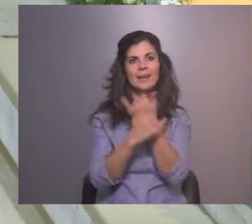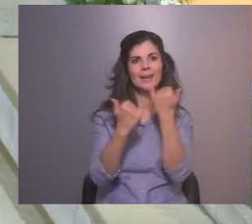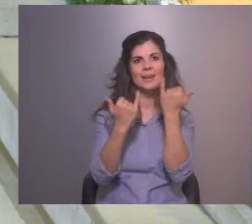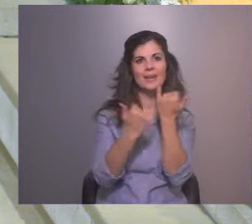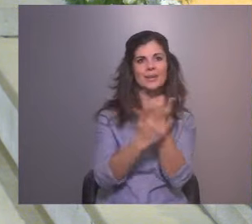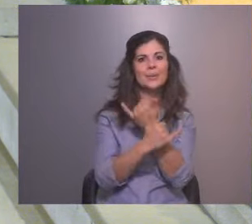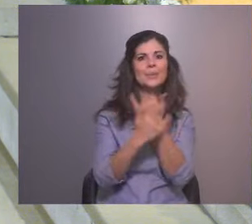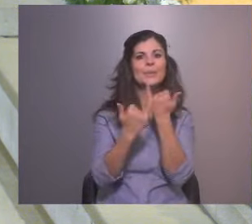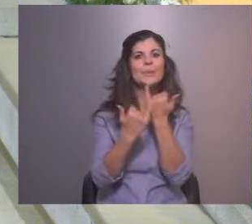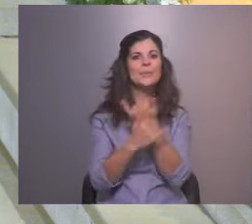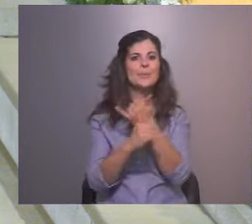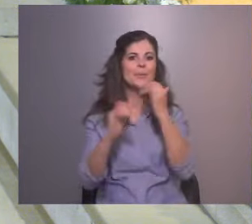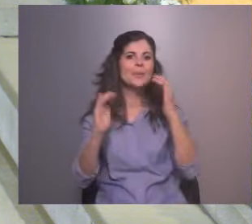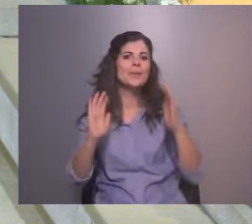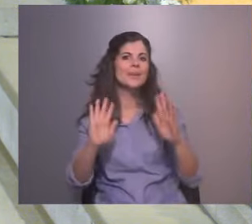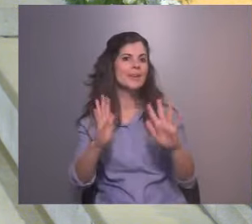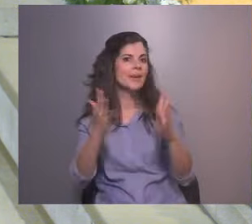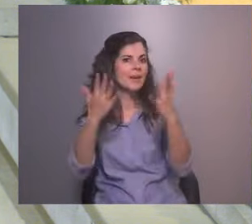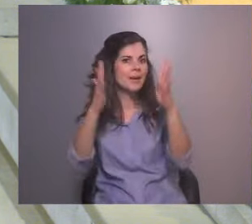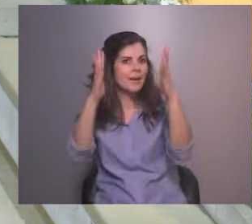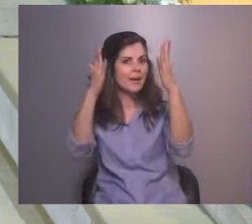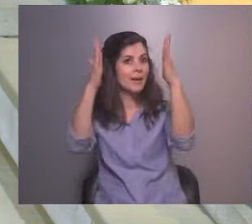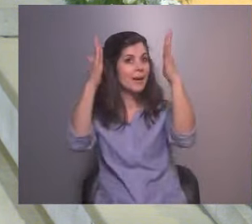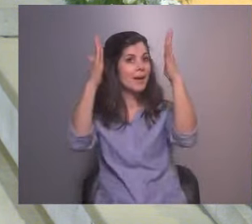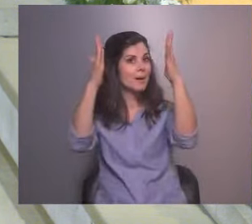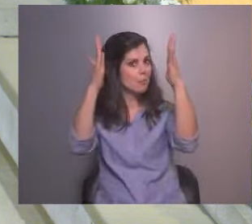Amen,